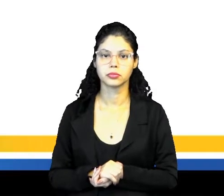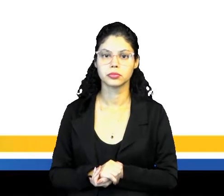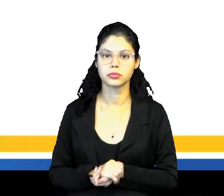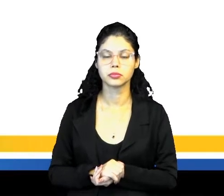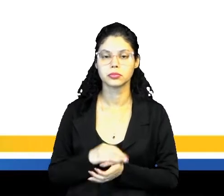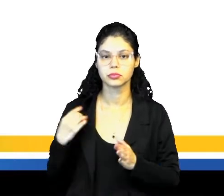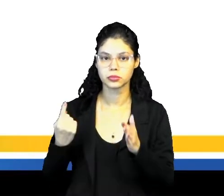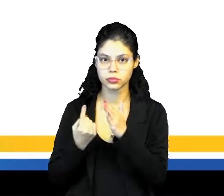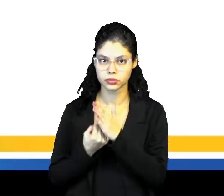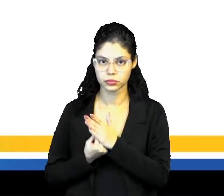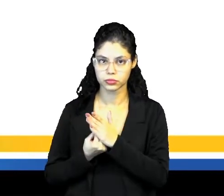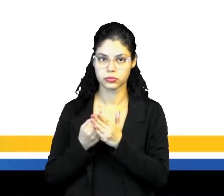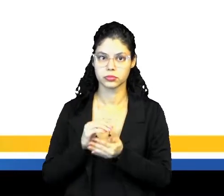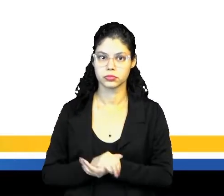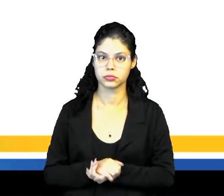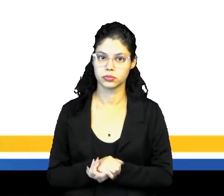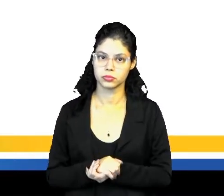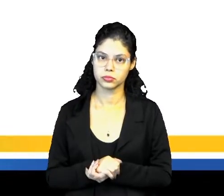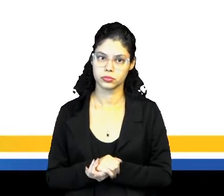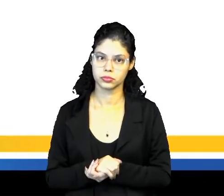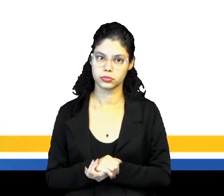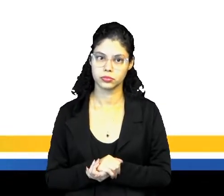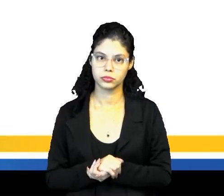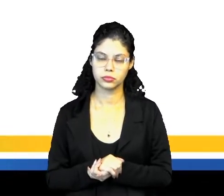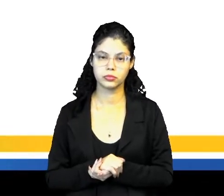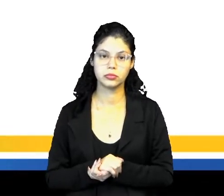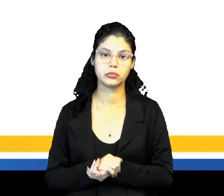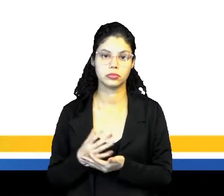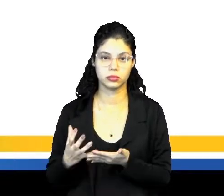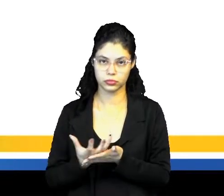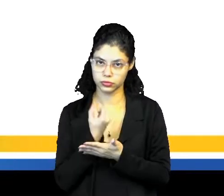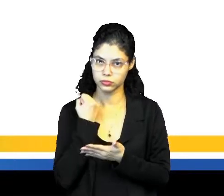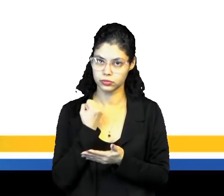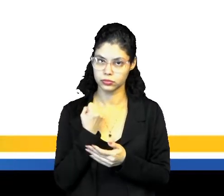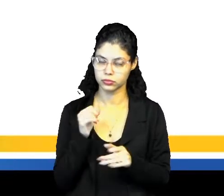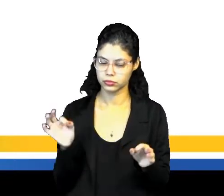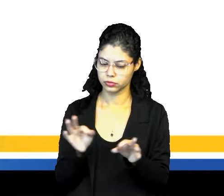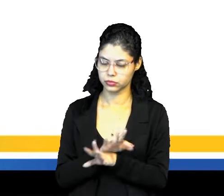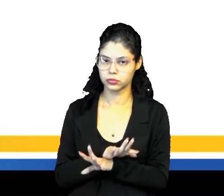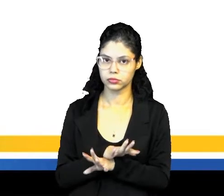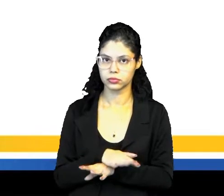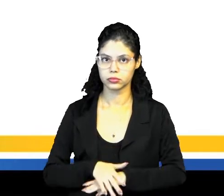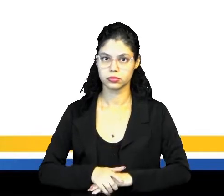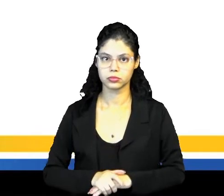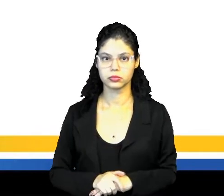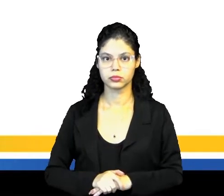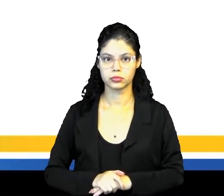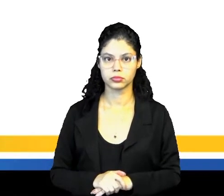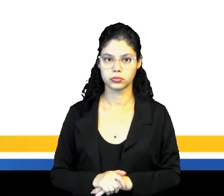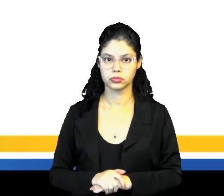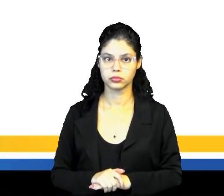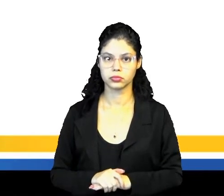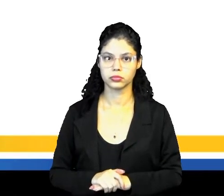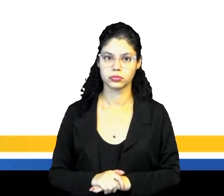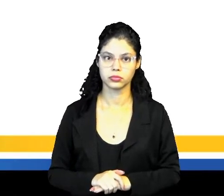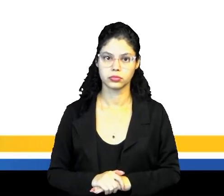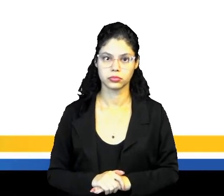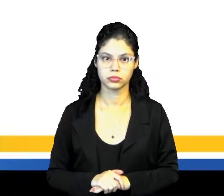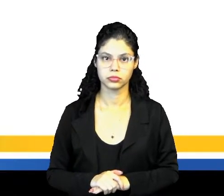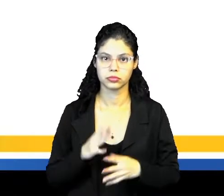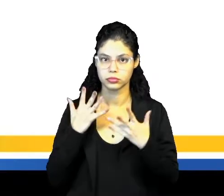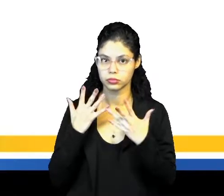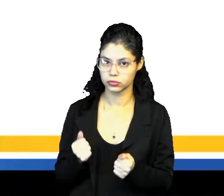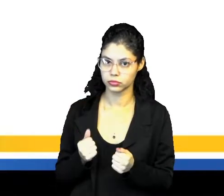in, incluir. Take out, remover ou destruir. E take